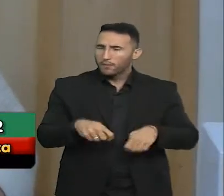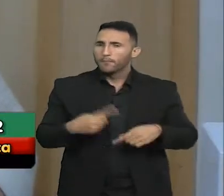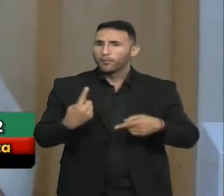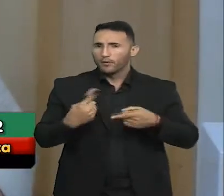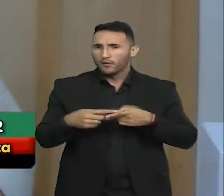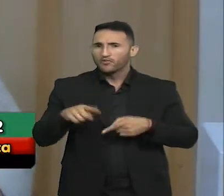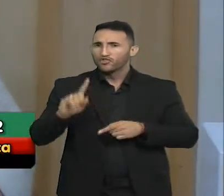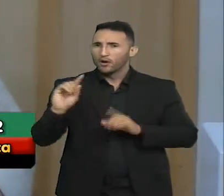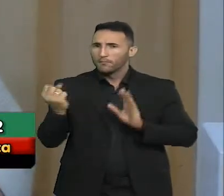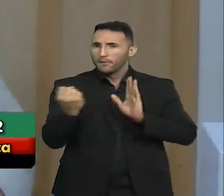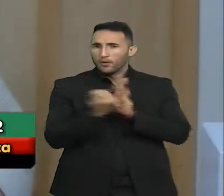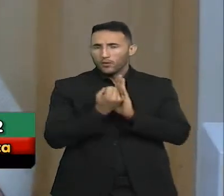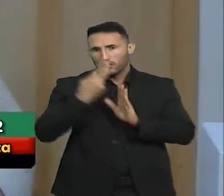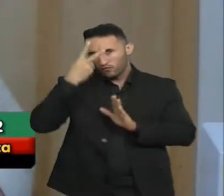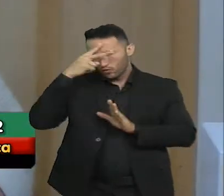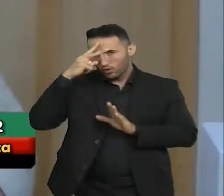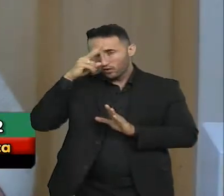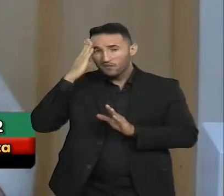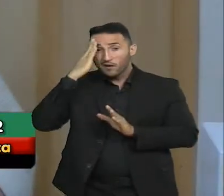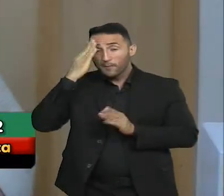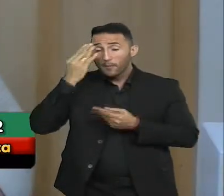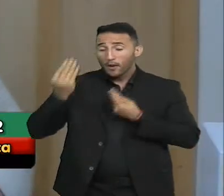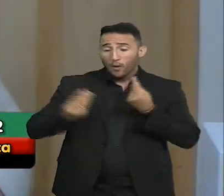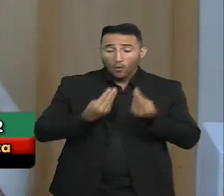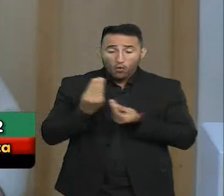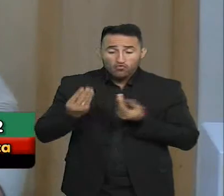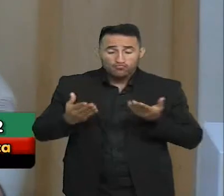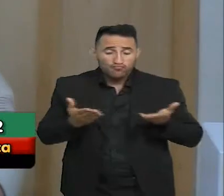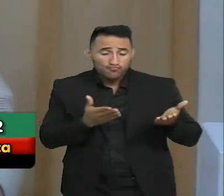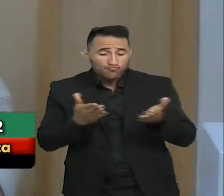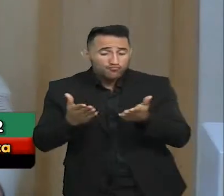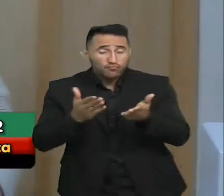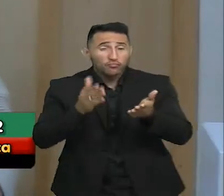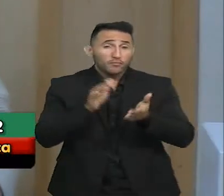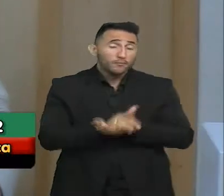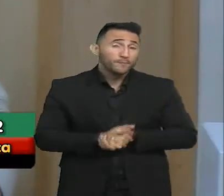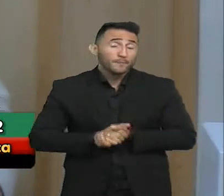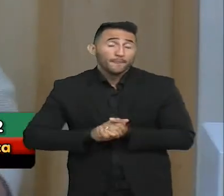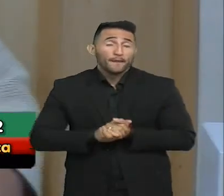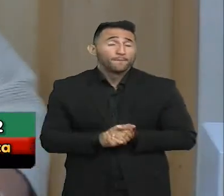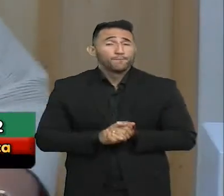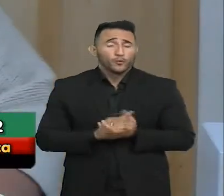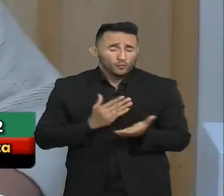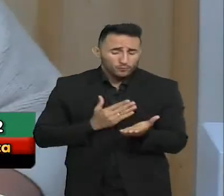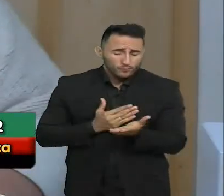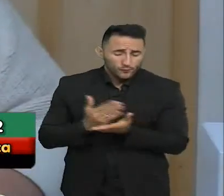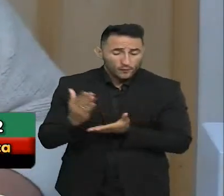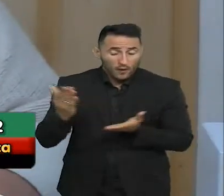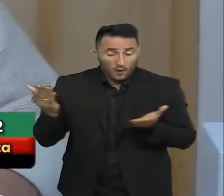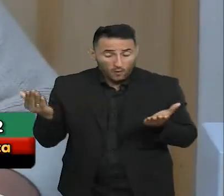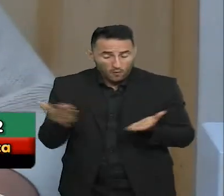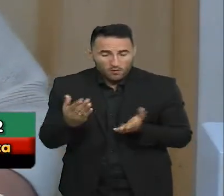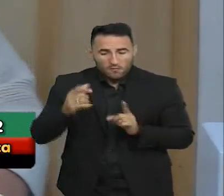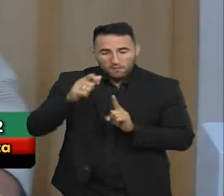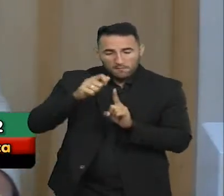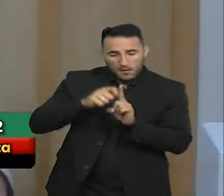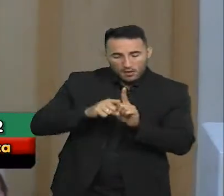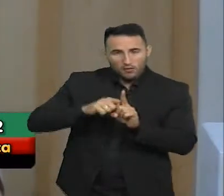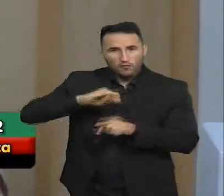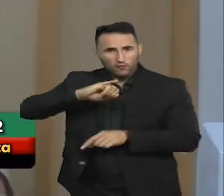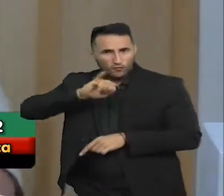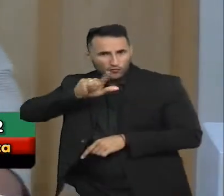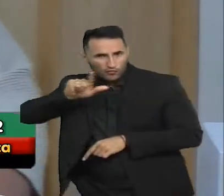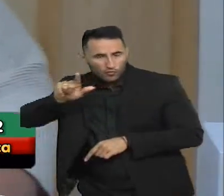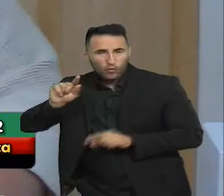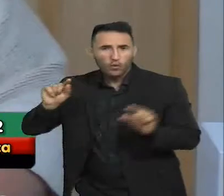tem nos ajudado muito a saber por onde trilharmos, né? E nós começamos já agora no mês de julho, né,